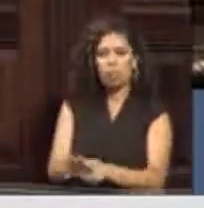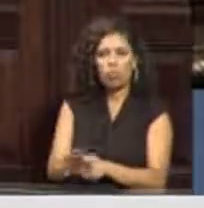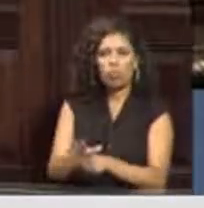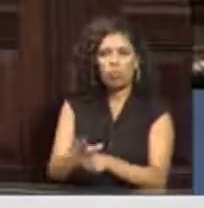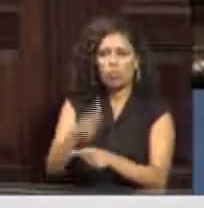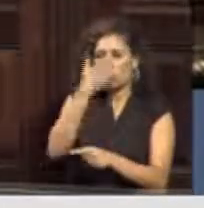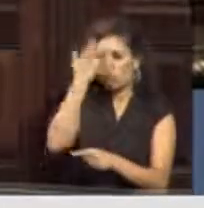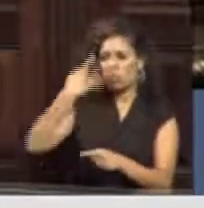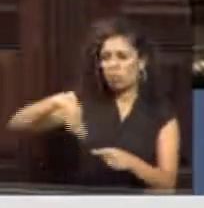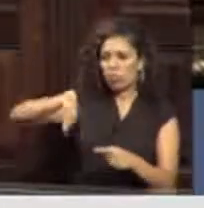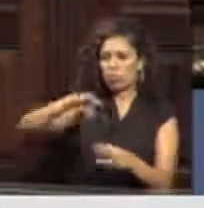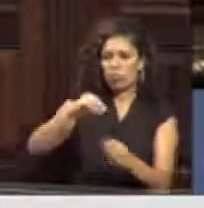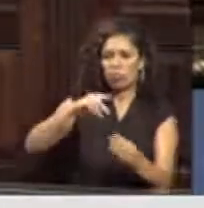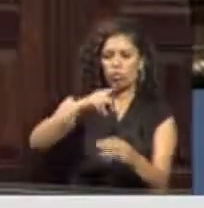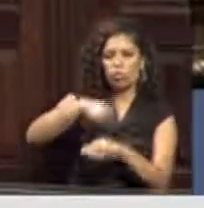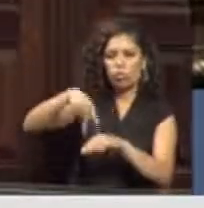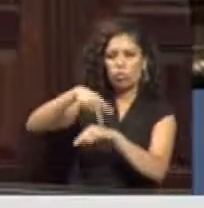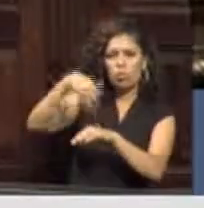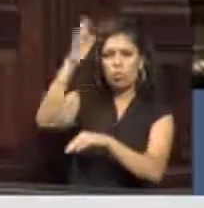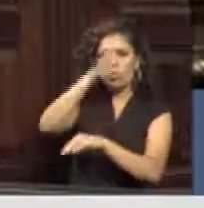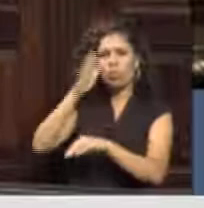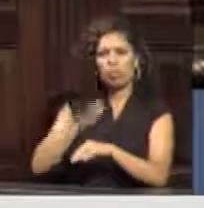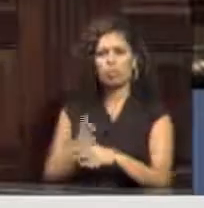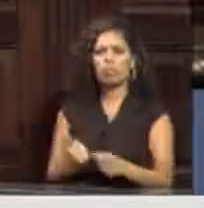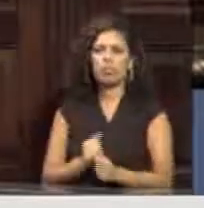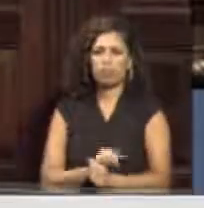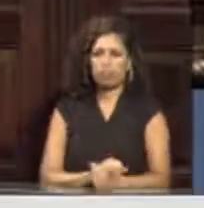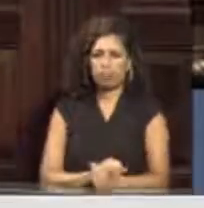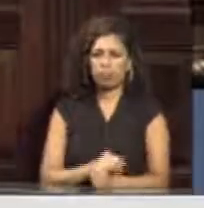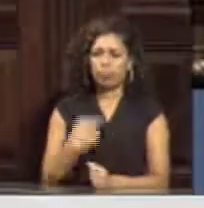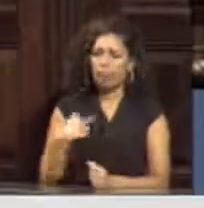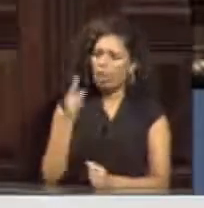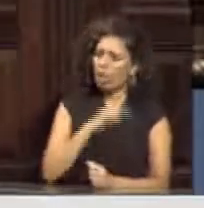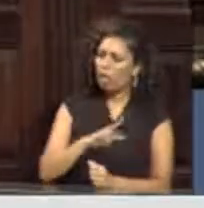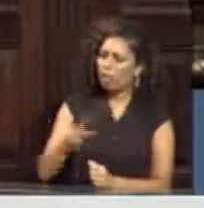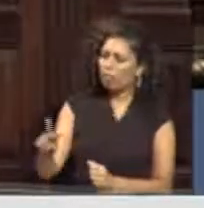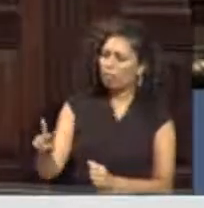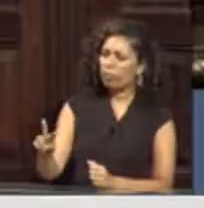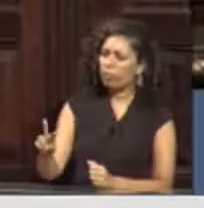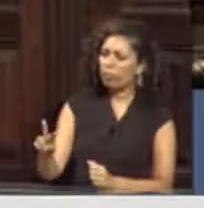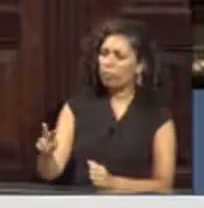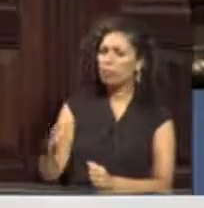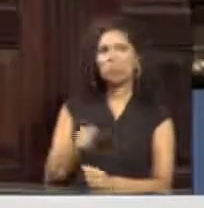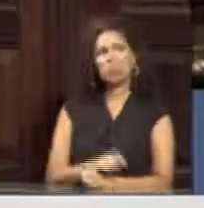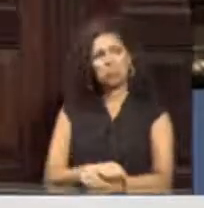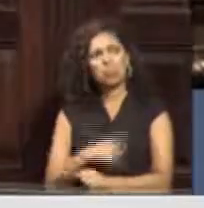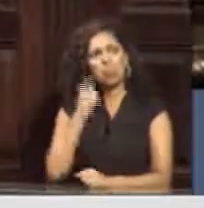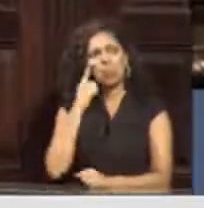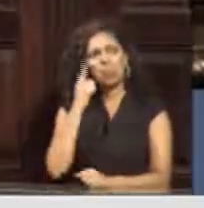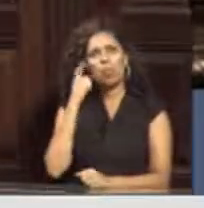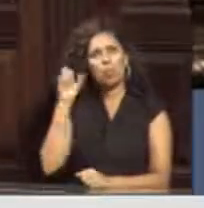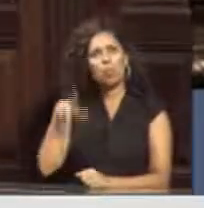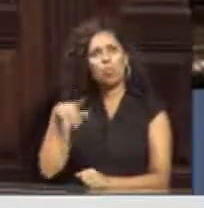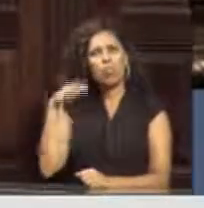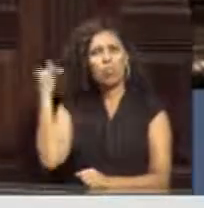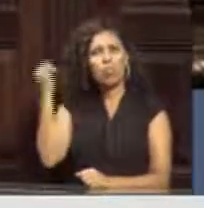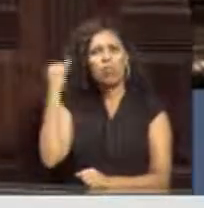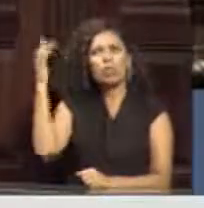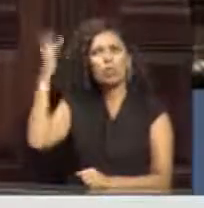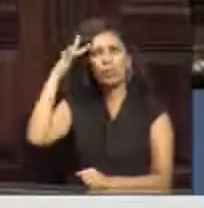E eu entendi que é preciso fazer uma reflexão sobre esse